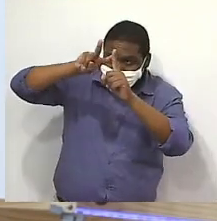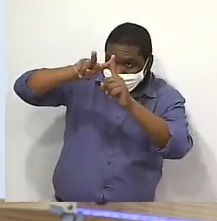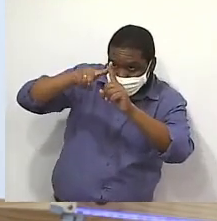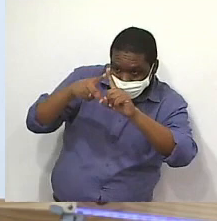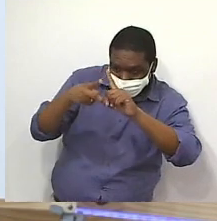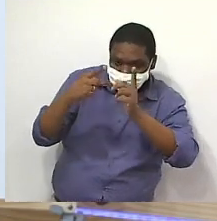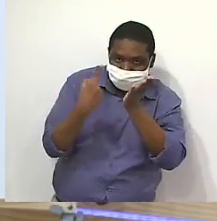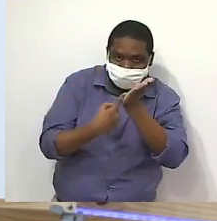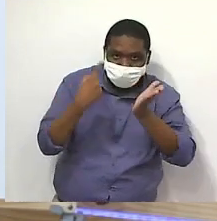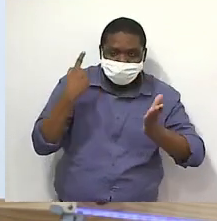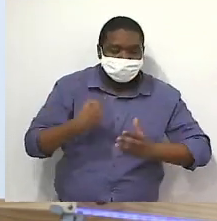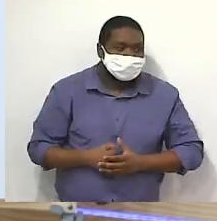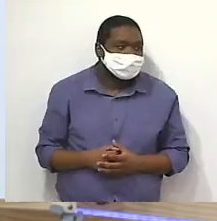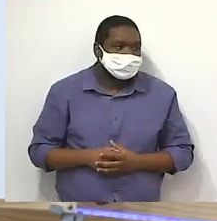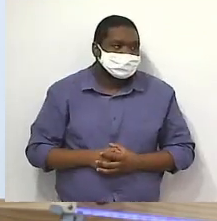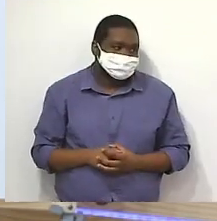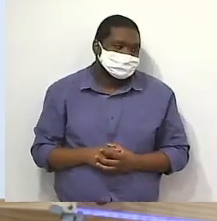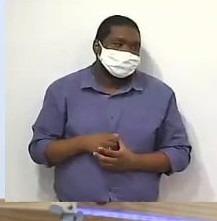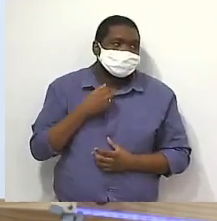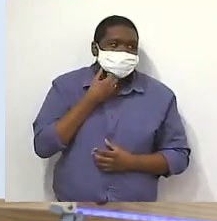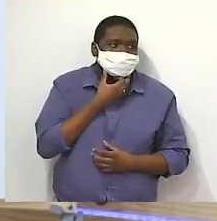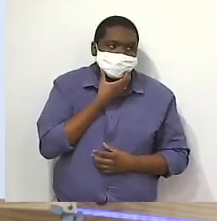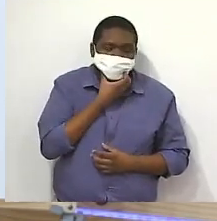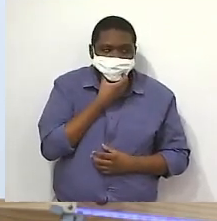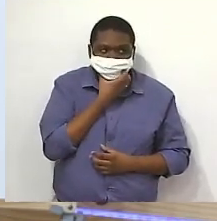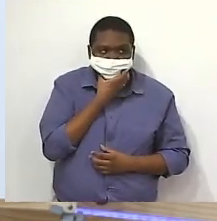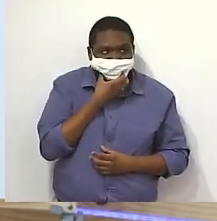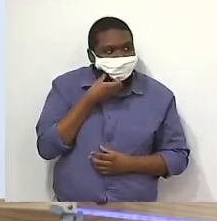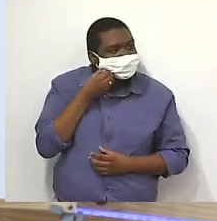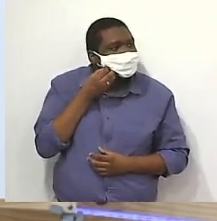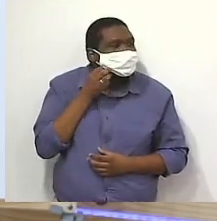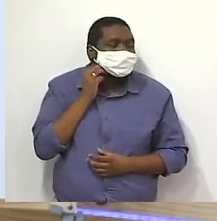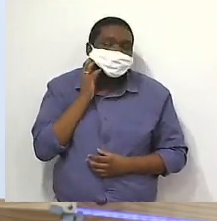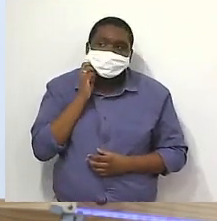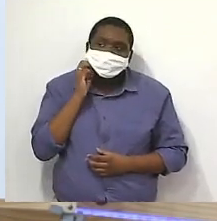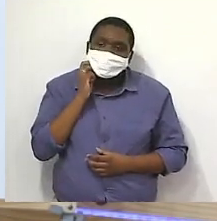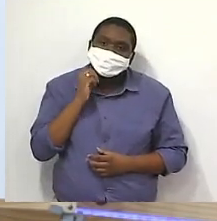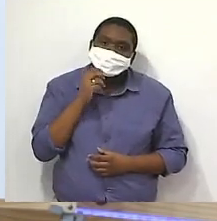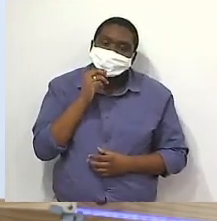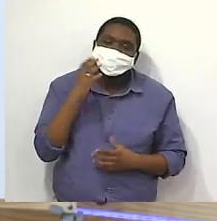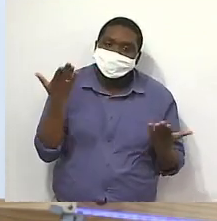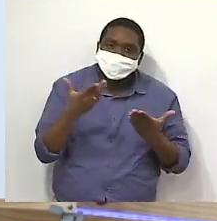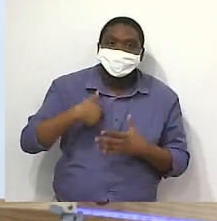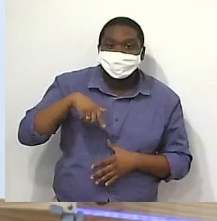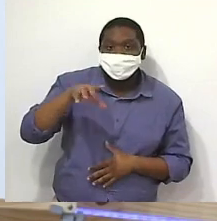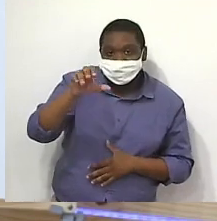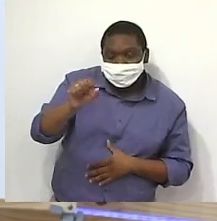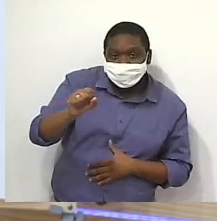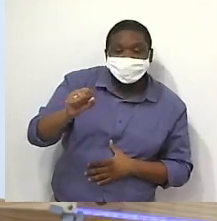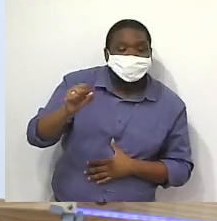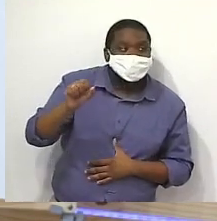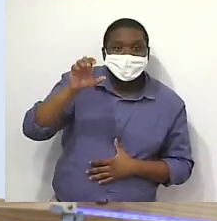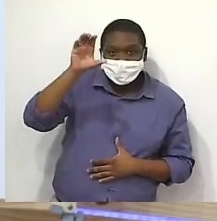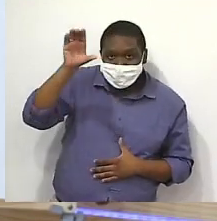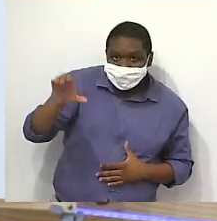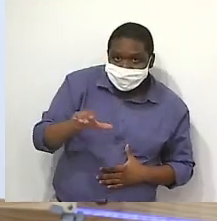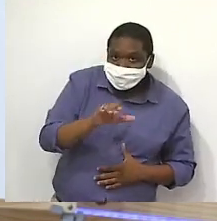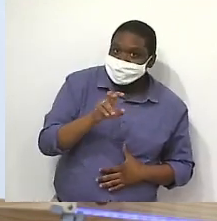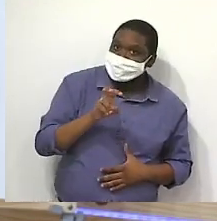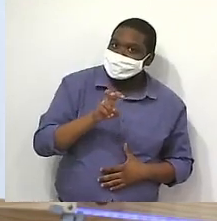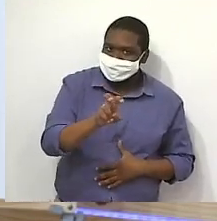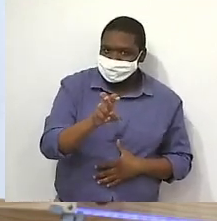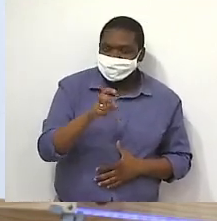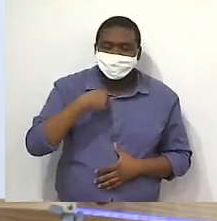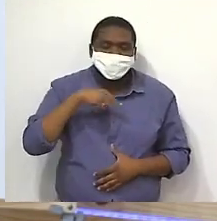dele. Tranquilo? Fiz isso. Agora eu vou trazer o 5 para a medida maior e vou ver onde que ele